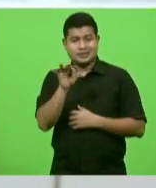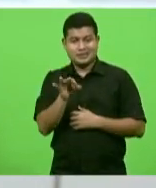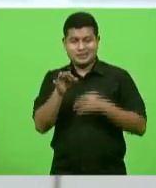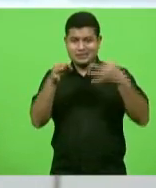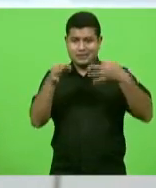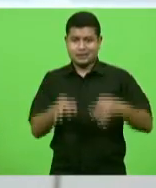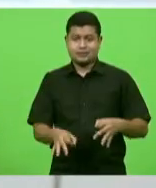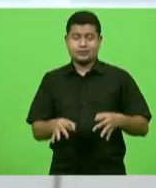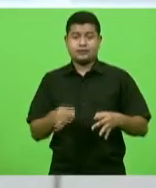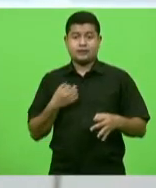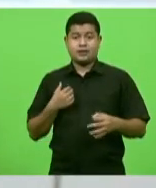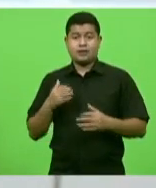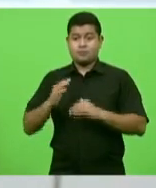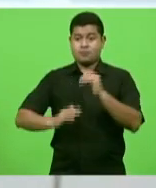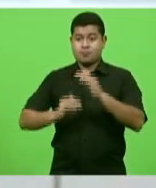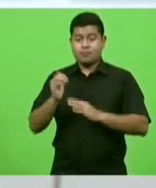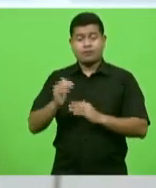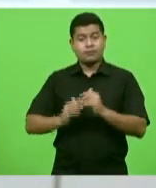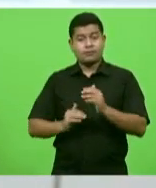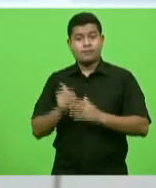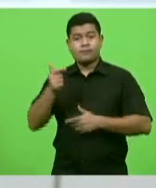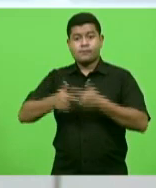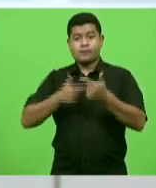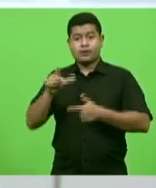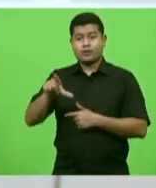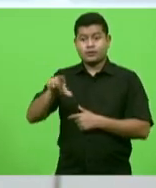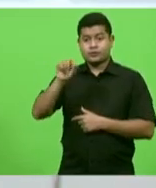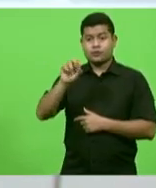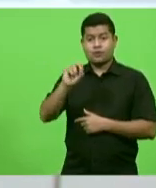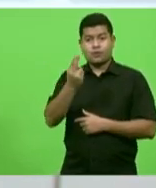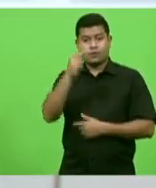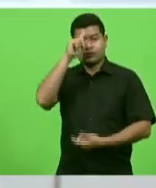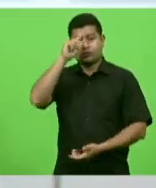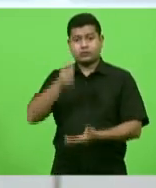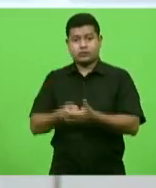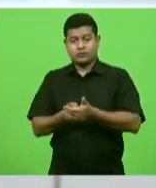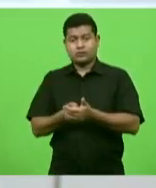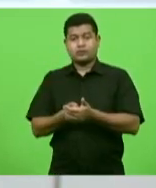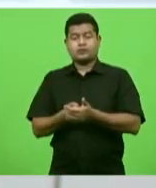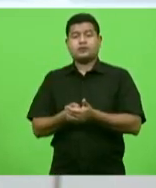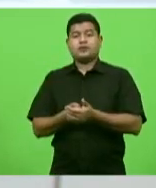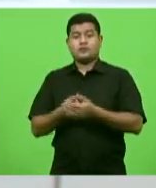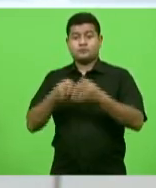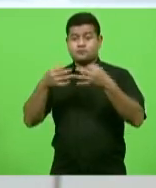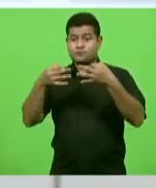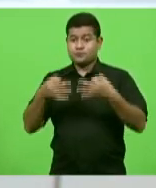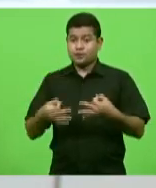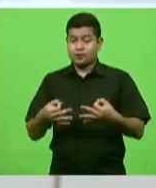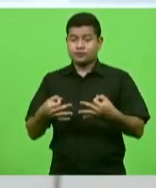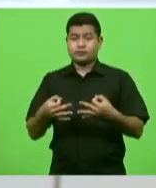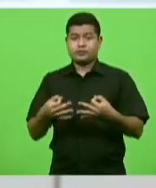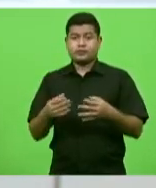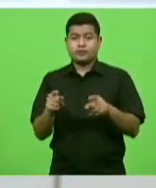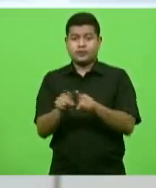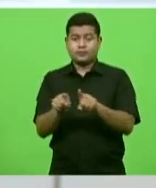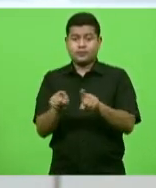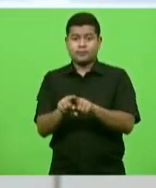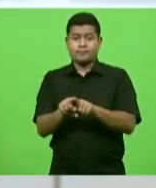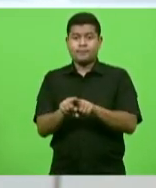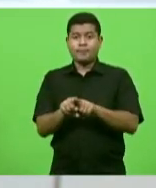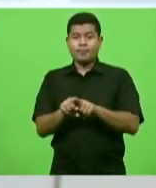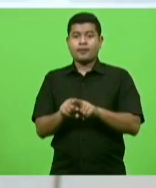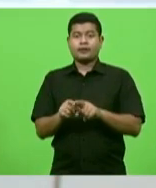de ações de liberadas escolha e decisão e justas e isso permite obter o